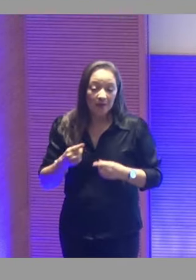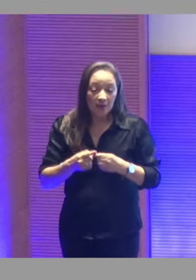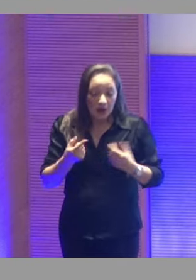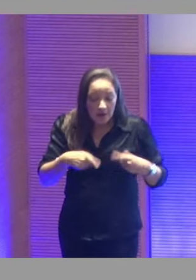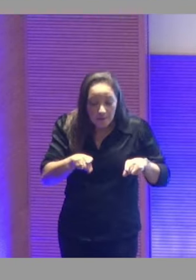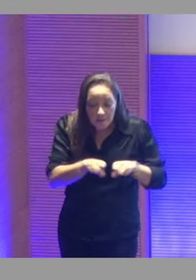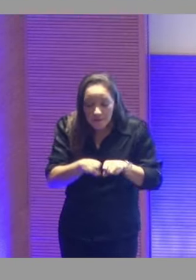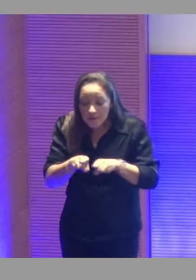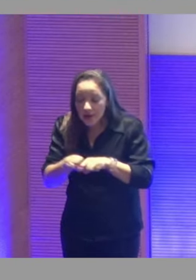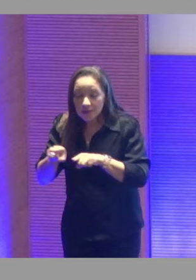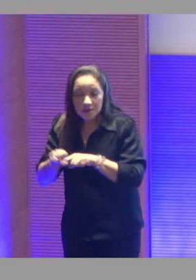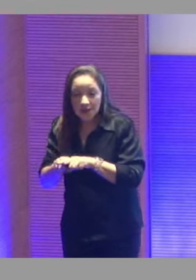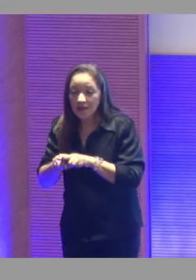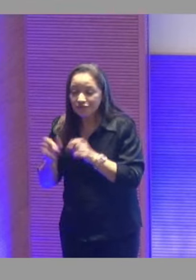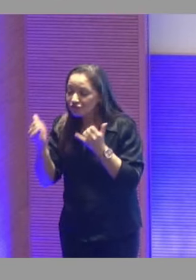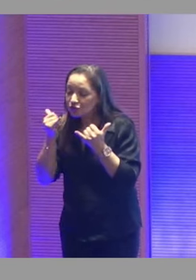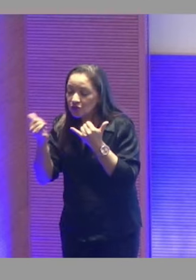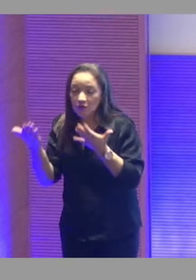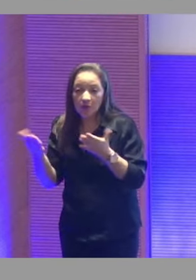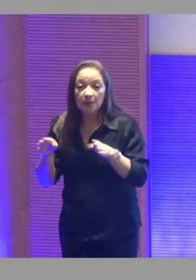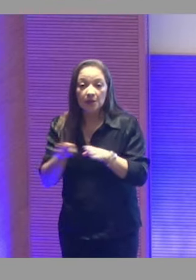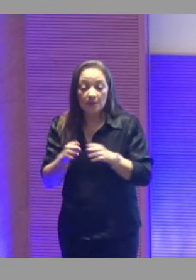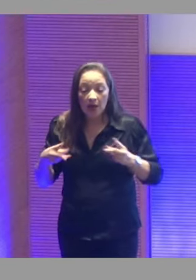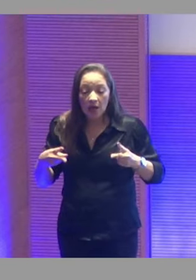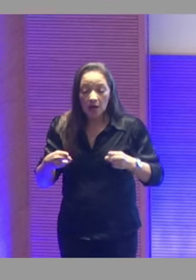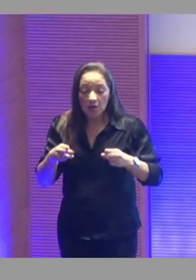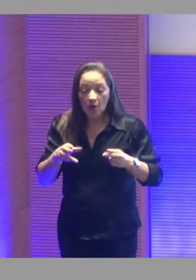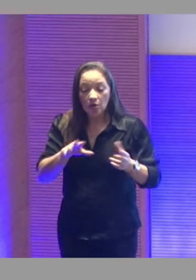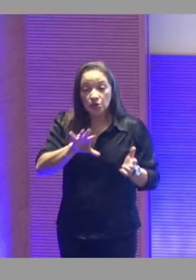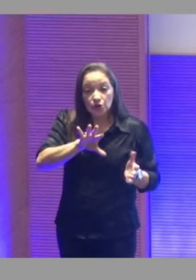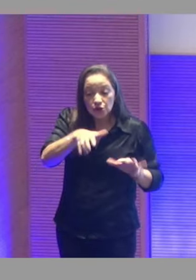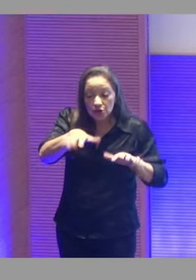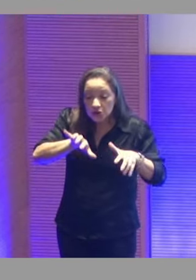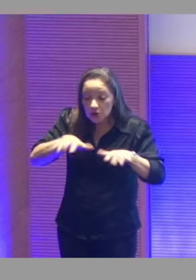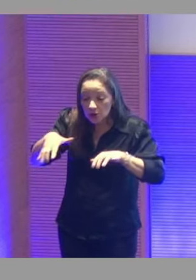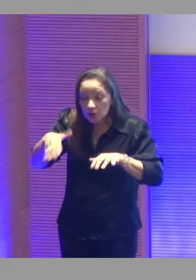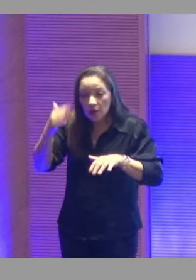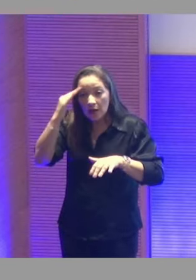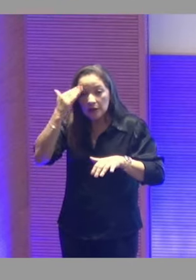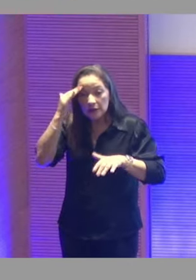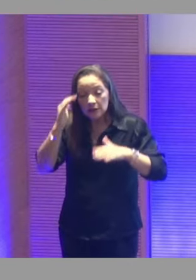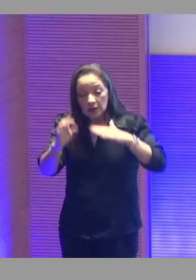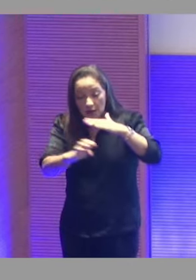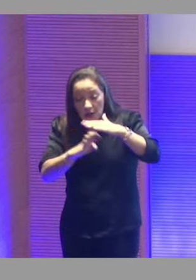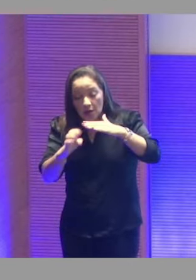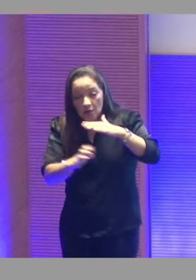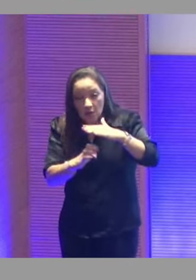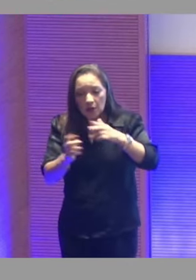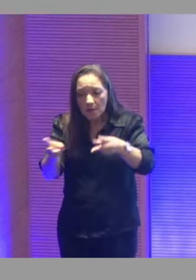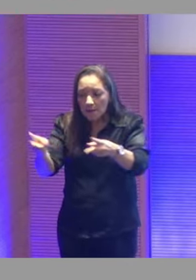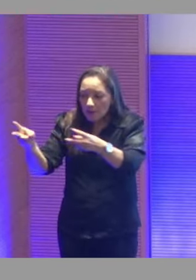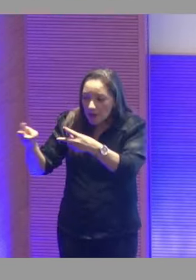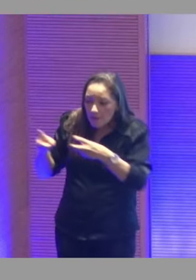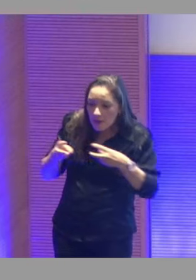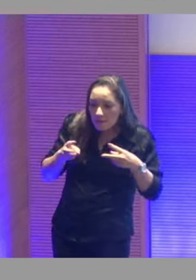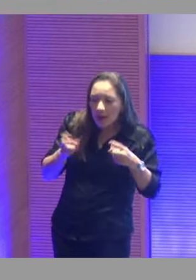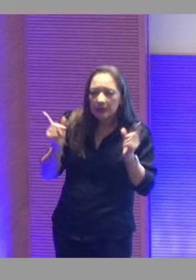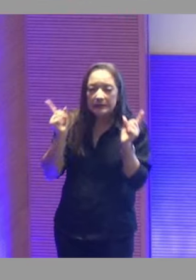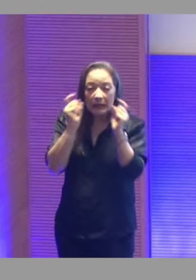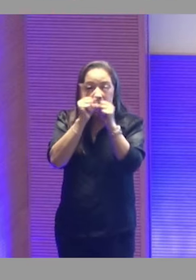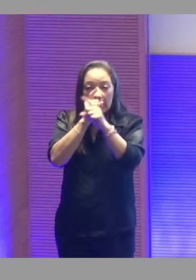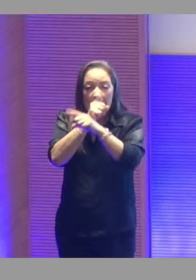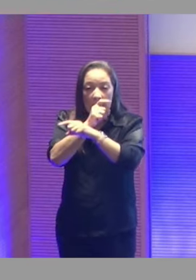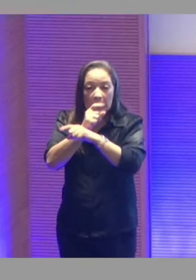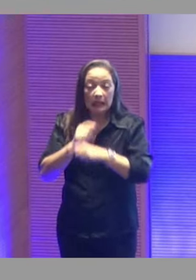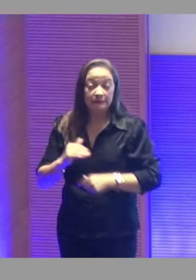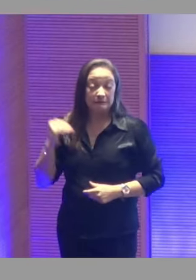valor e trazendo aí também um recorte setorial pra gente entender as organizações que percebem eh essa dificuldade Acima da